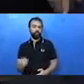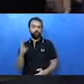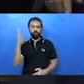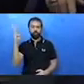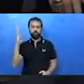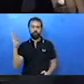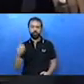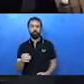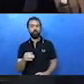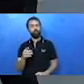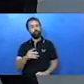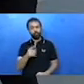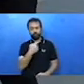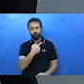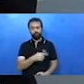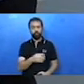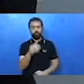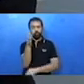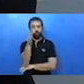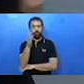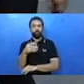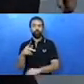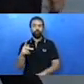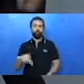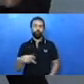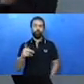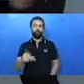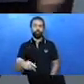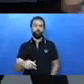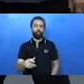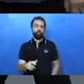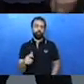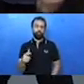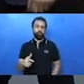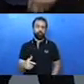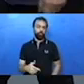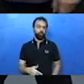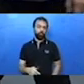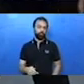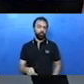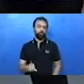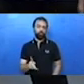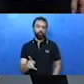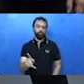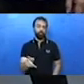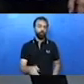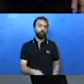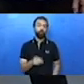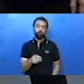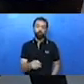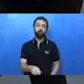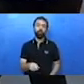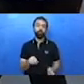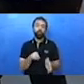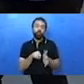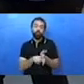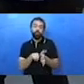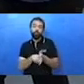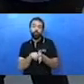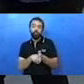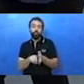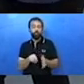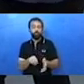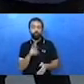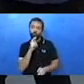sempre teve essa bandeira? E aí? Você saberia responder alguma dessas perguntas? Nesta